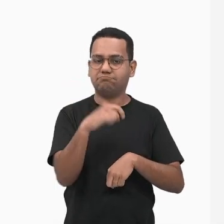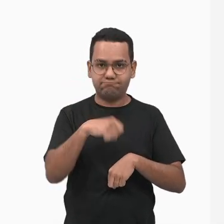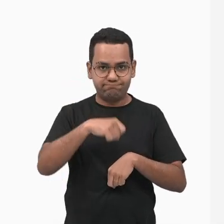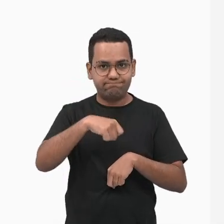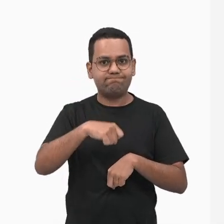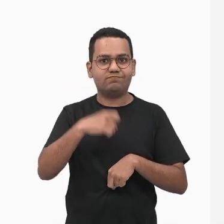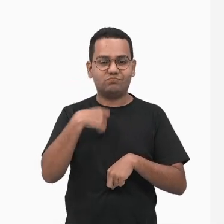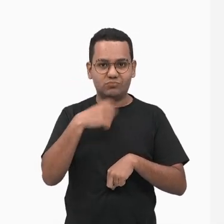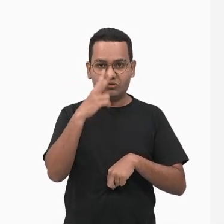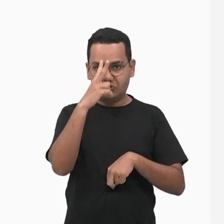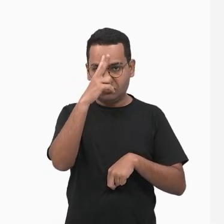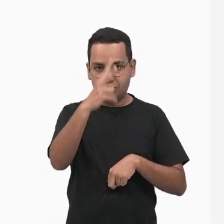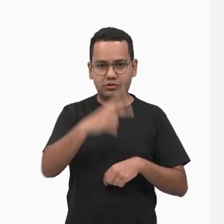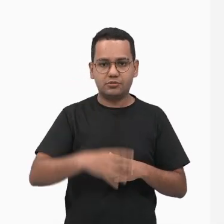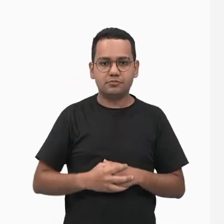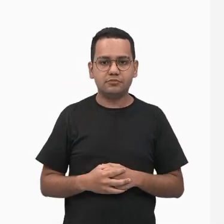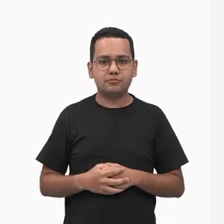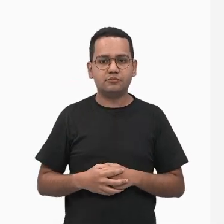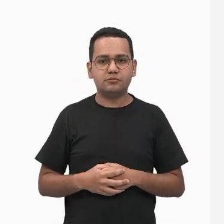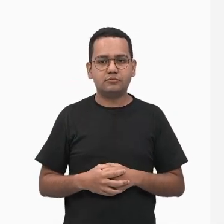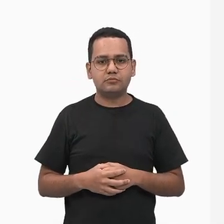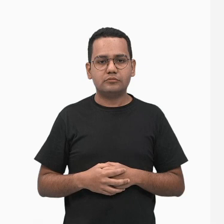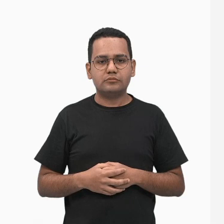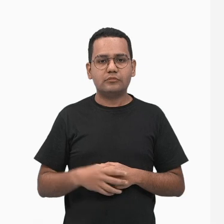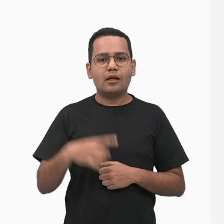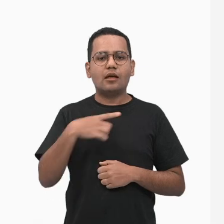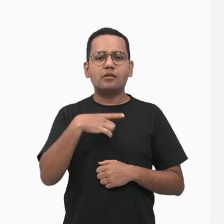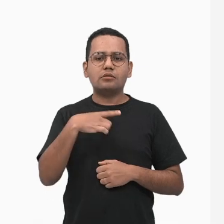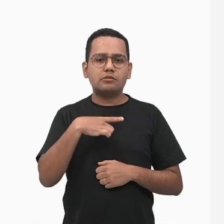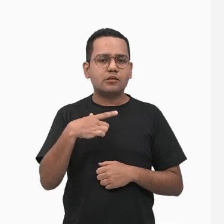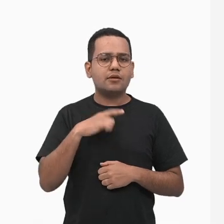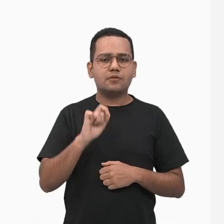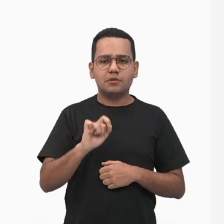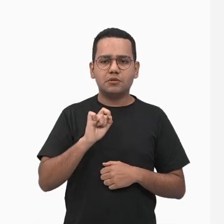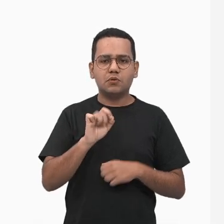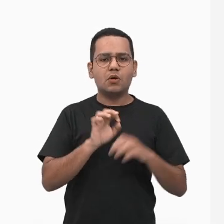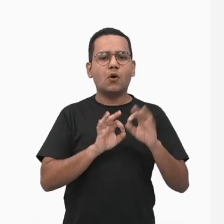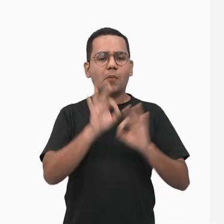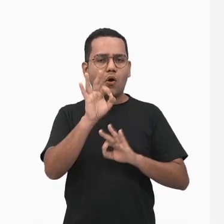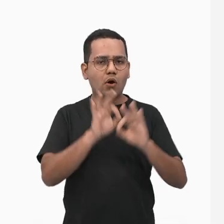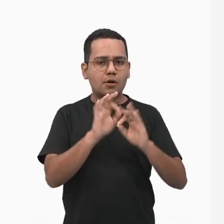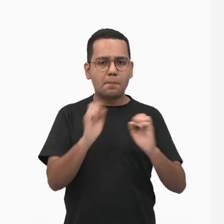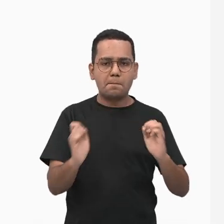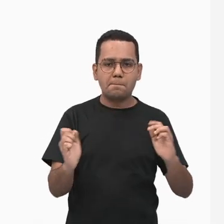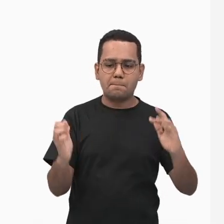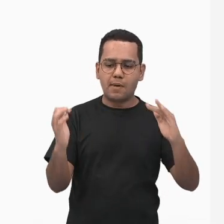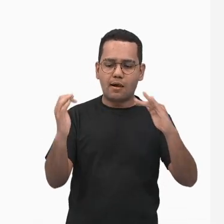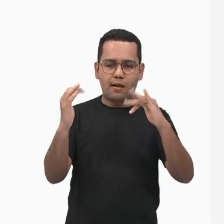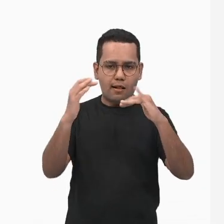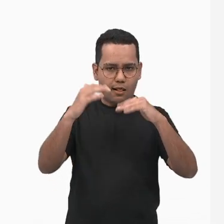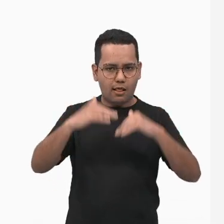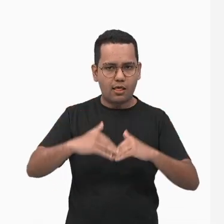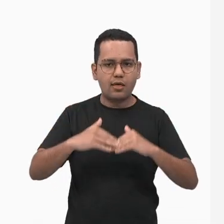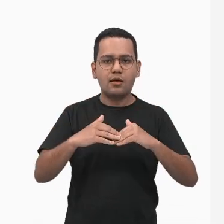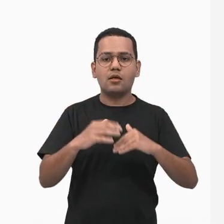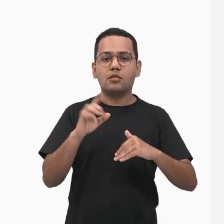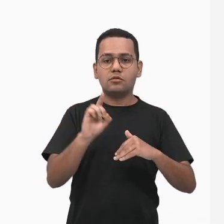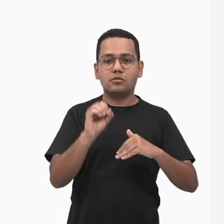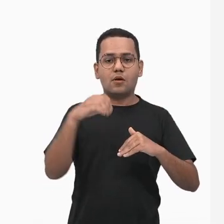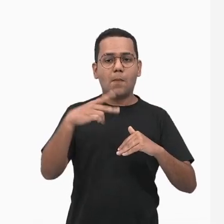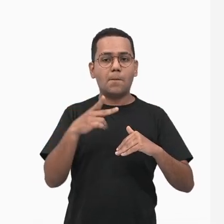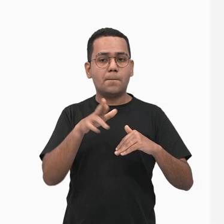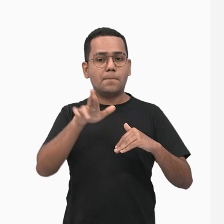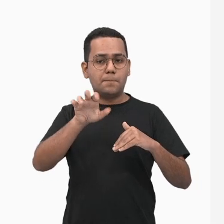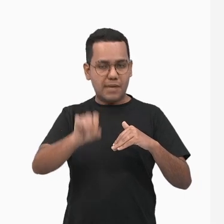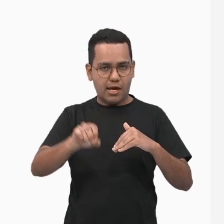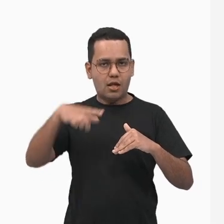aumenta, e ele vai então uma recepção preparada pelos portugueses para receber Dom Pedro, terminou em